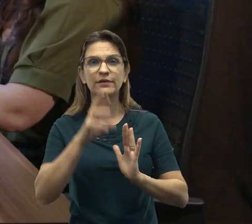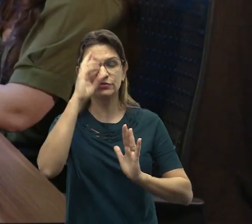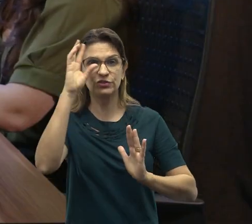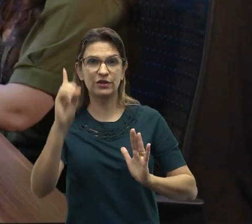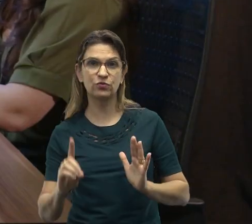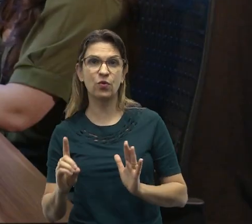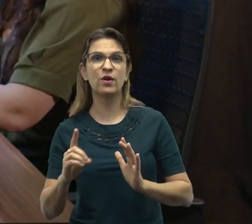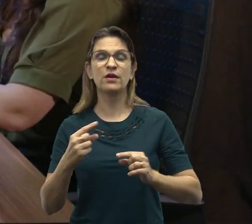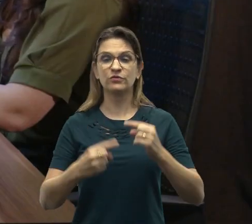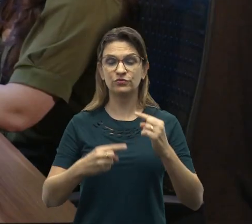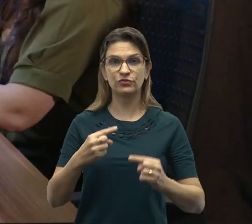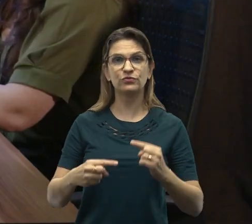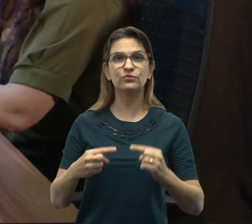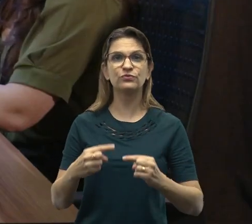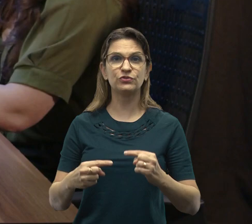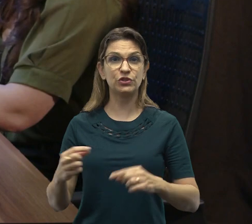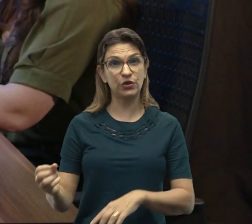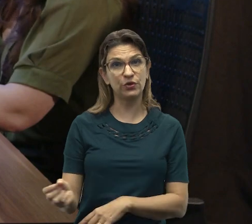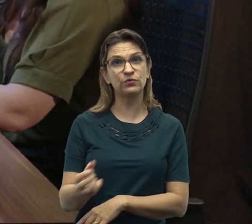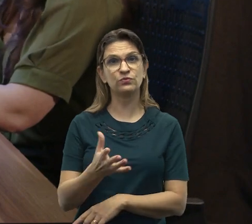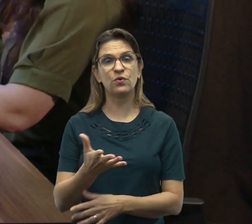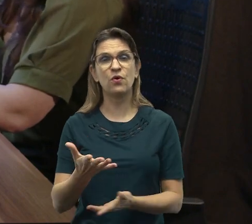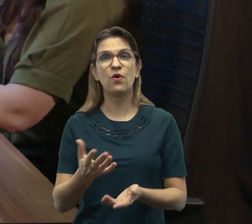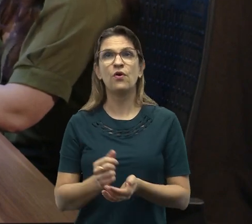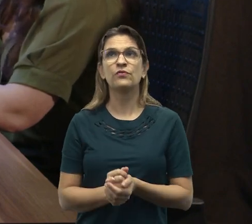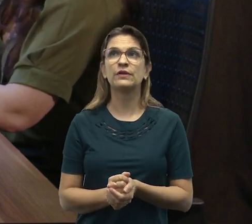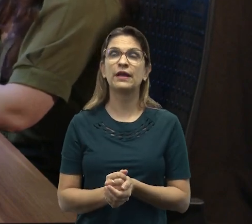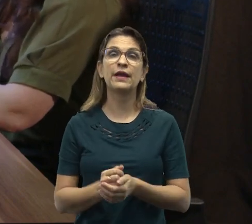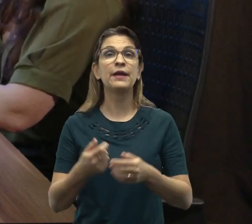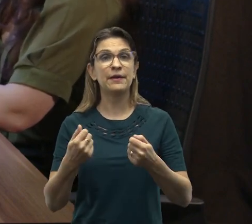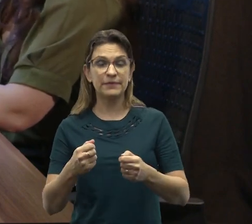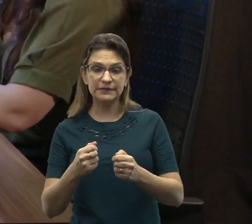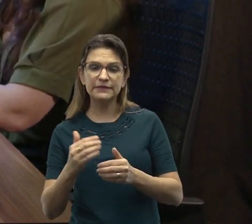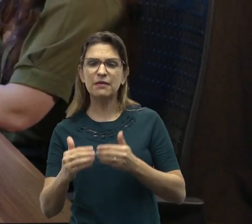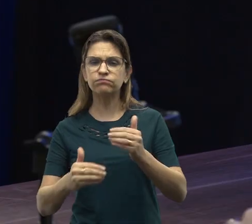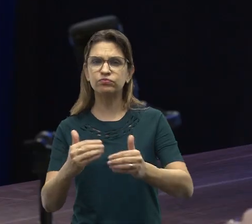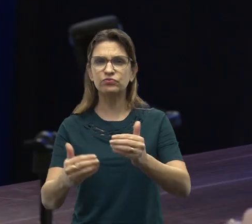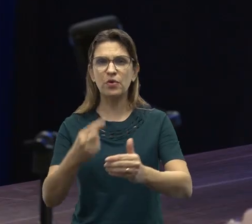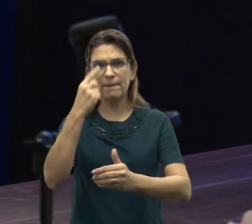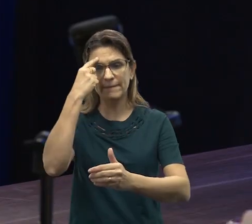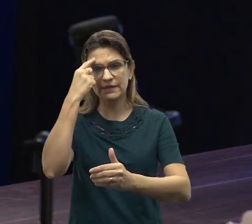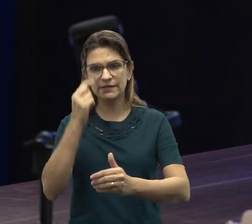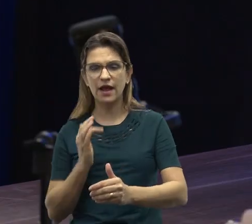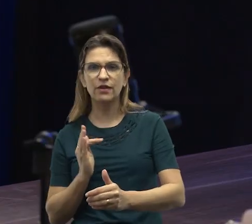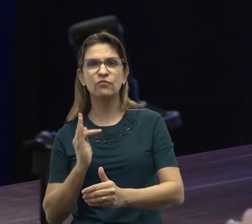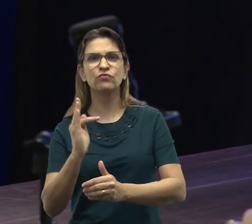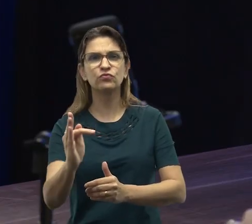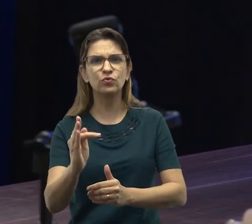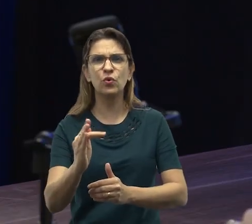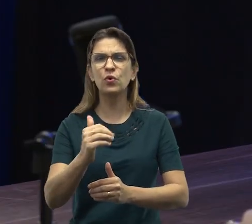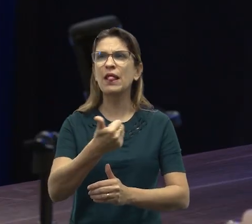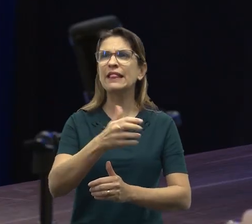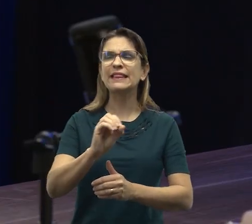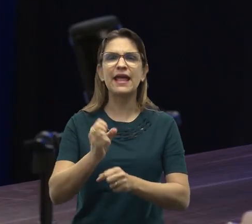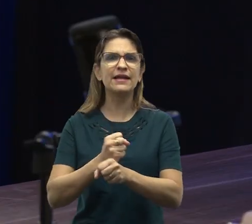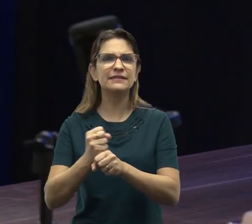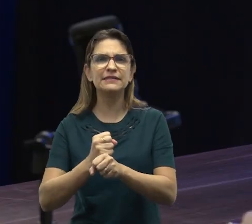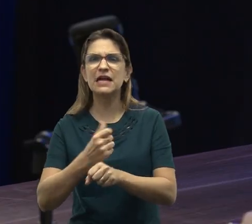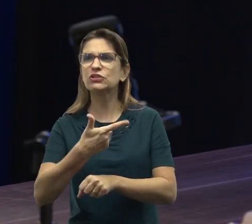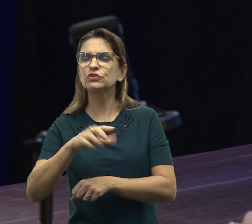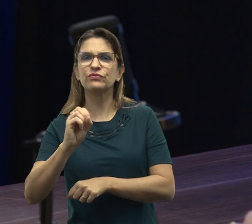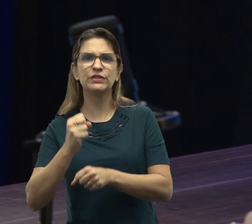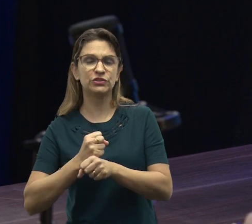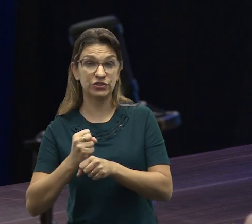mas que esse fruto não vai ser colhido agora, nesse momento, mas vai ser colhido realmente para daqui 10, 20 anos, e a gente possa ter uma cidade